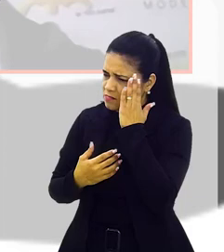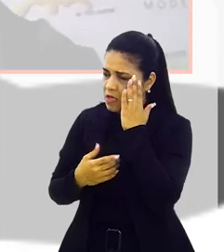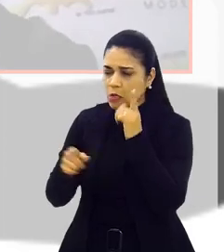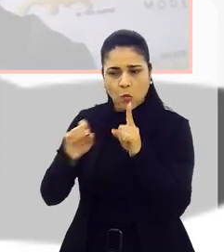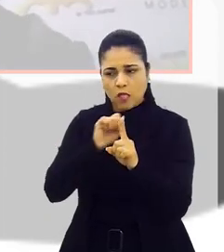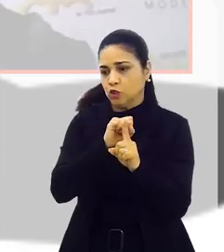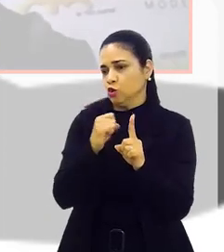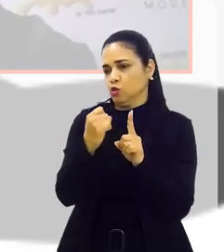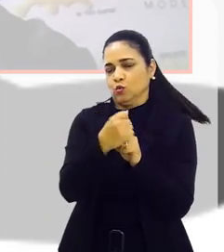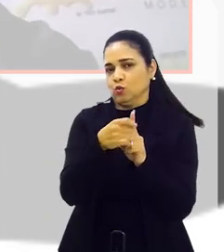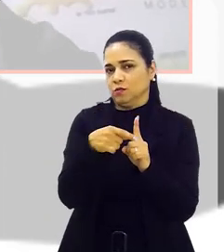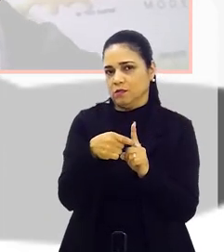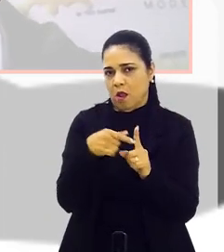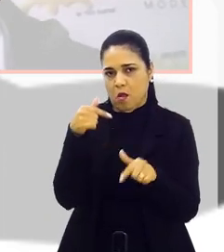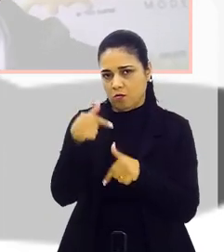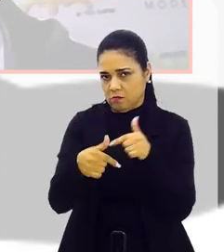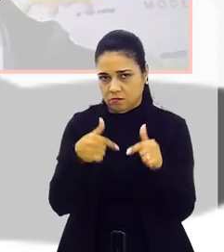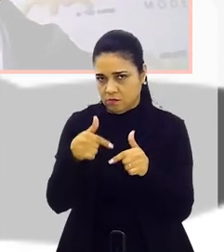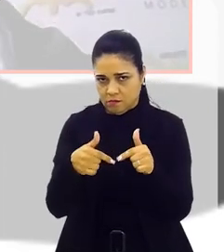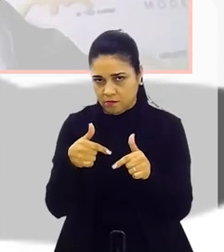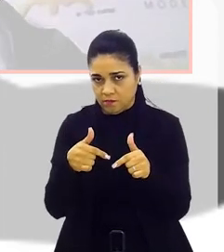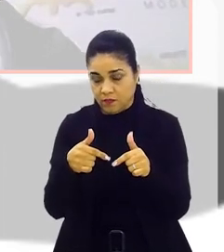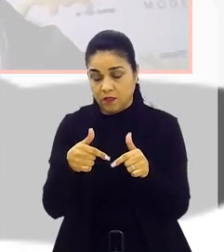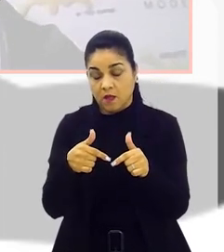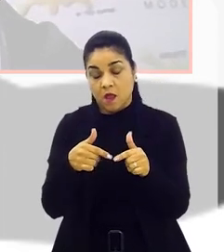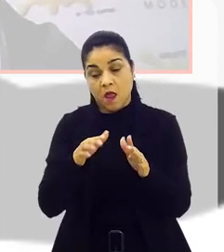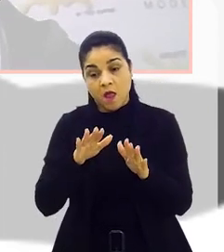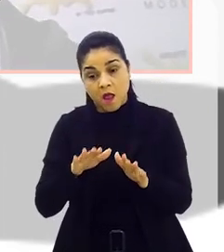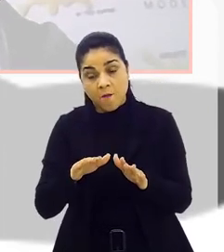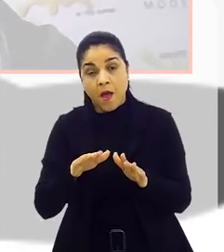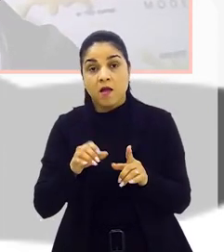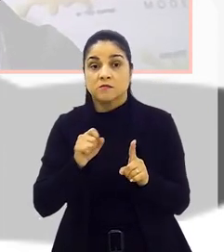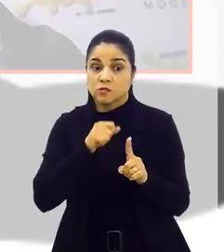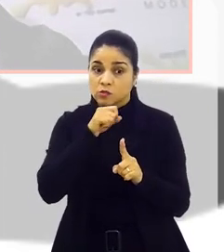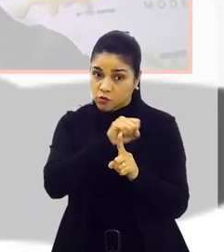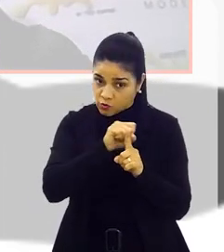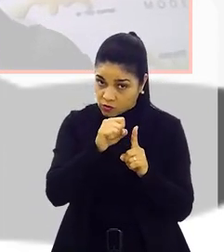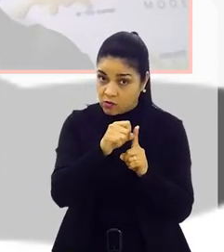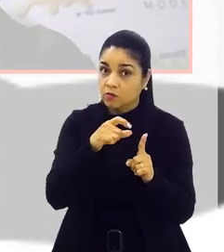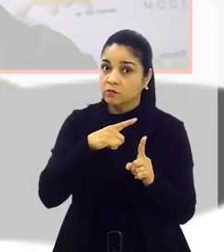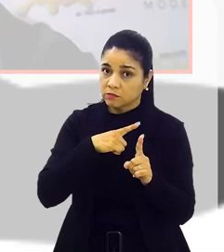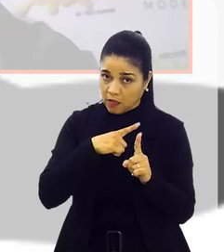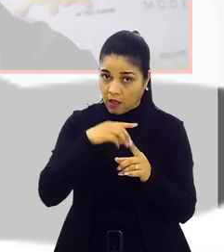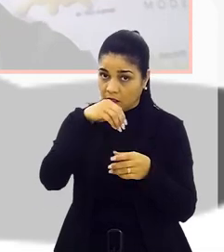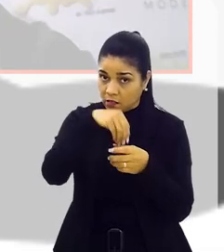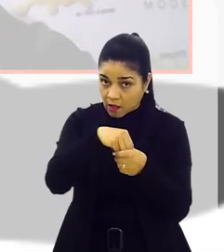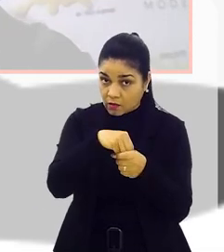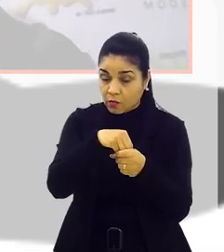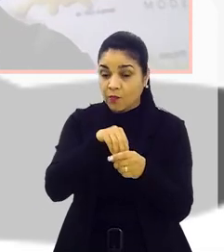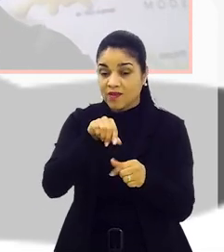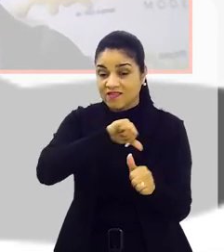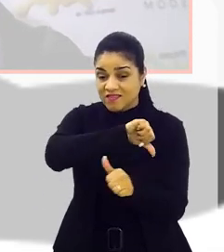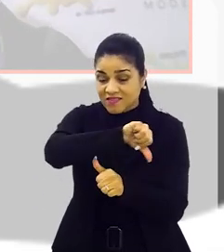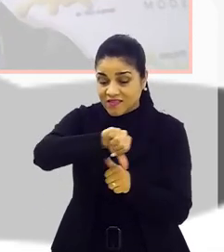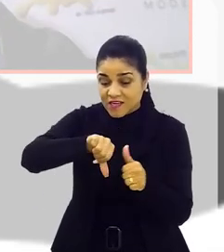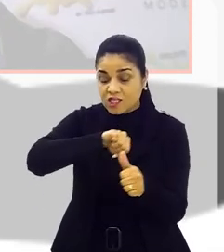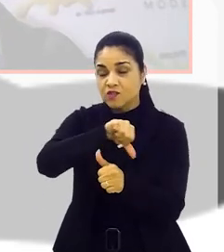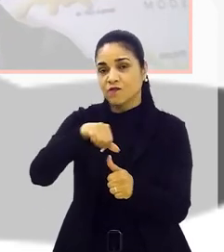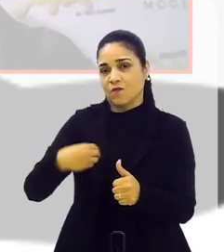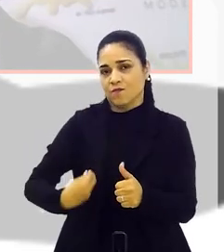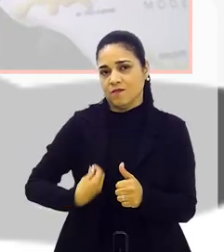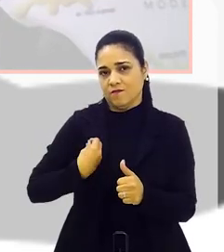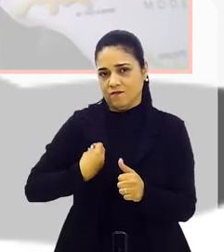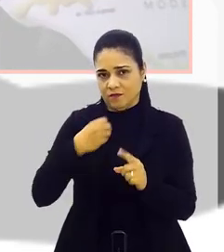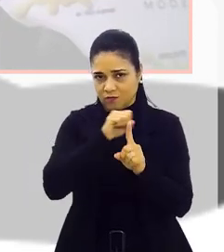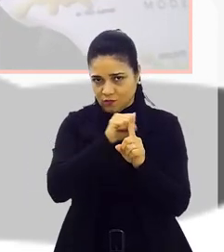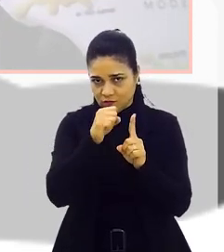uma coisa social, né? Assim, Não, é, não, infelizmente. acaba sendo social porque você de fato está fazendo uma